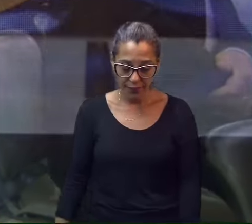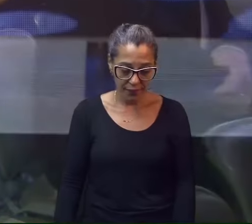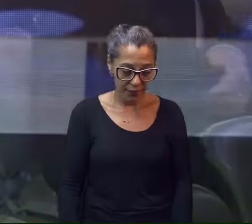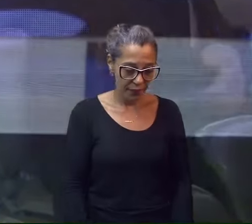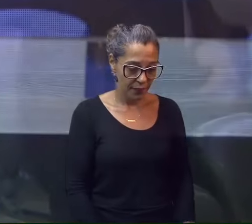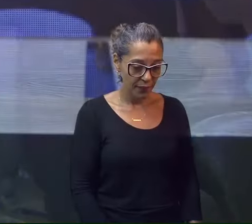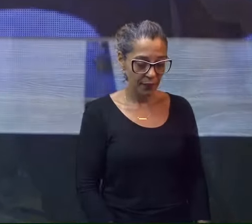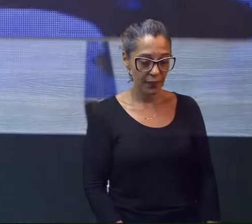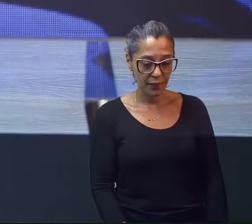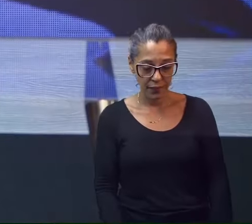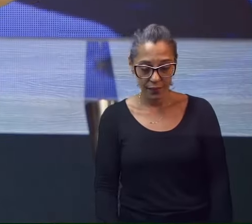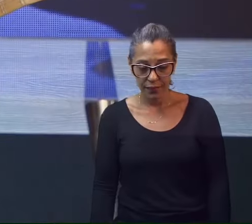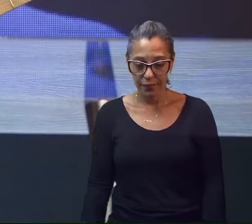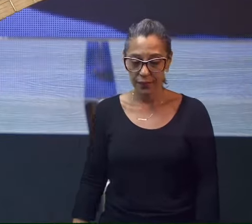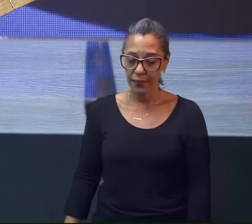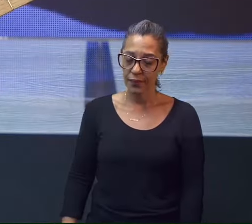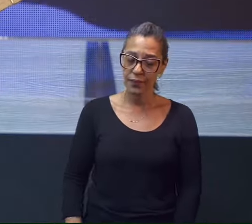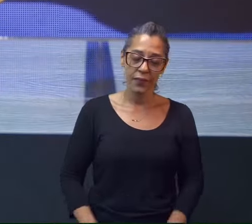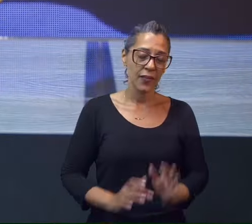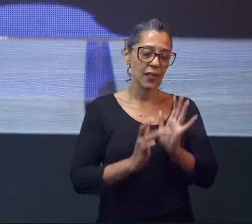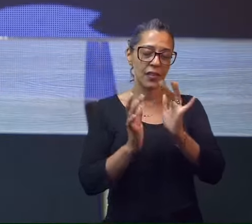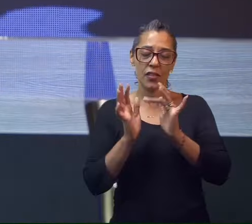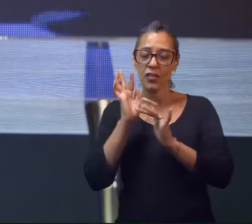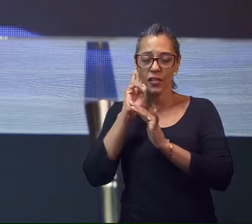fica à vontade entre nós senhor